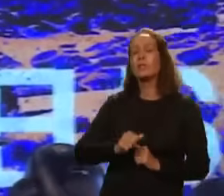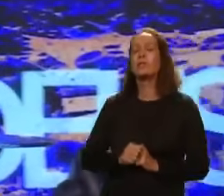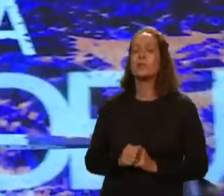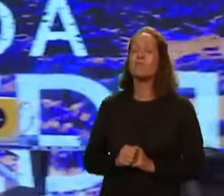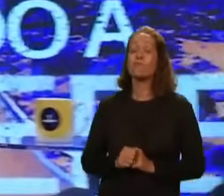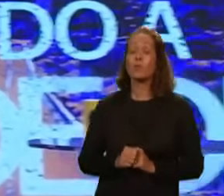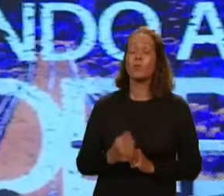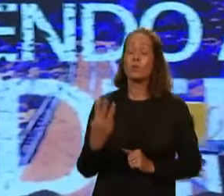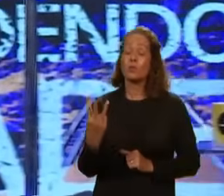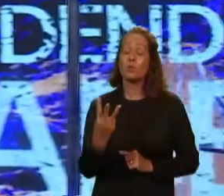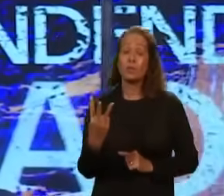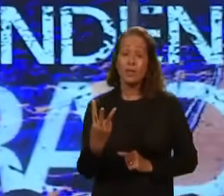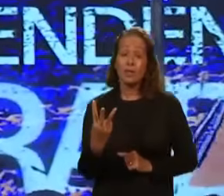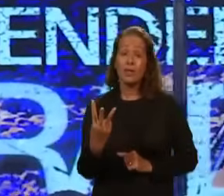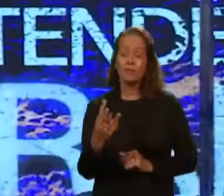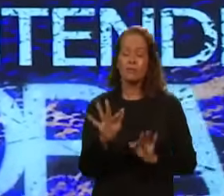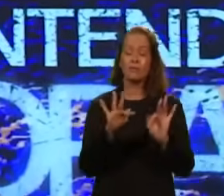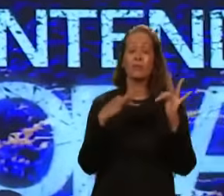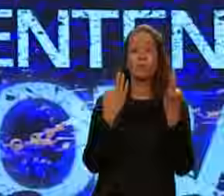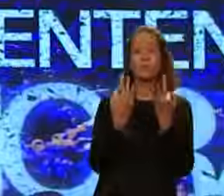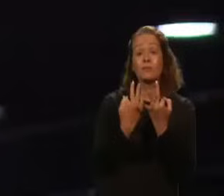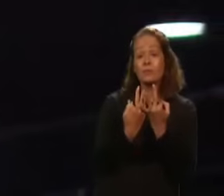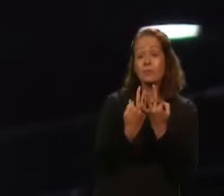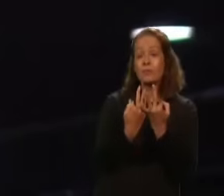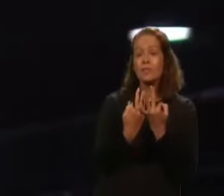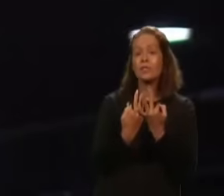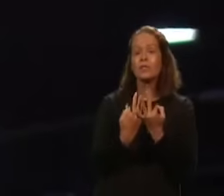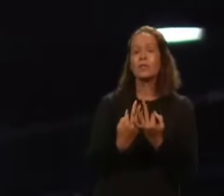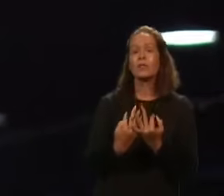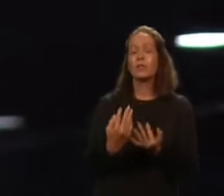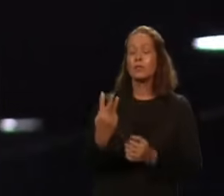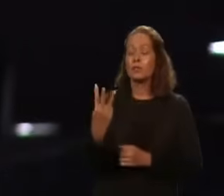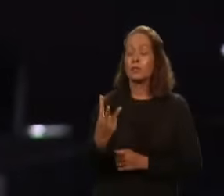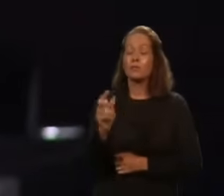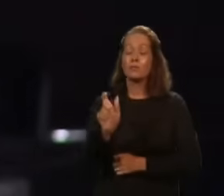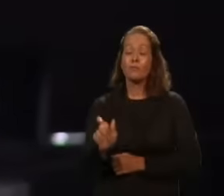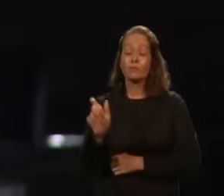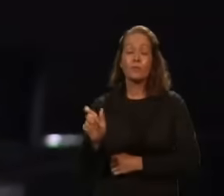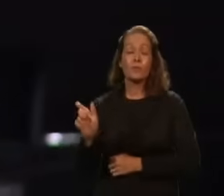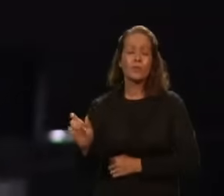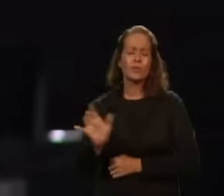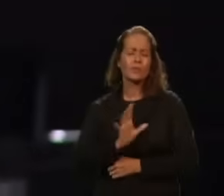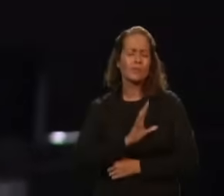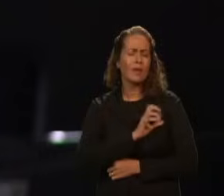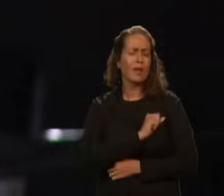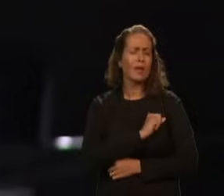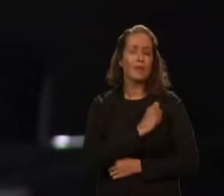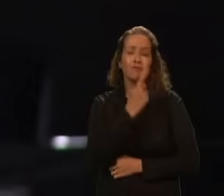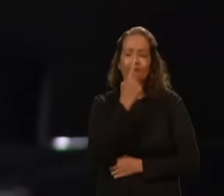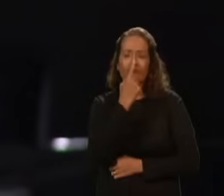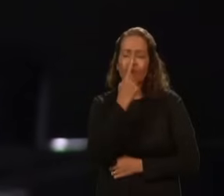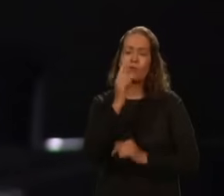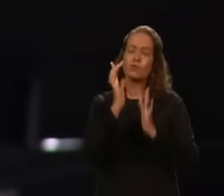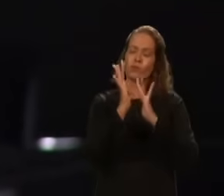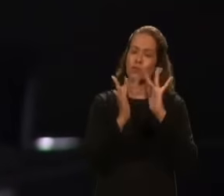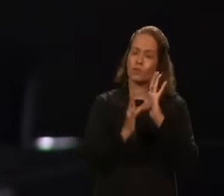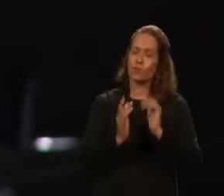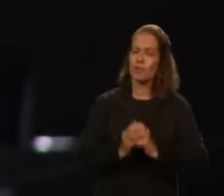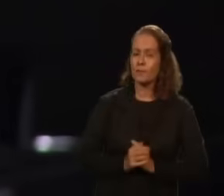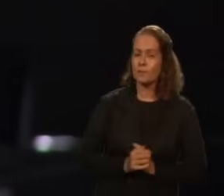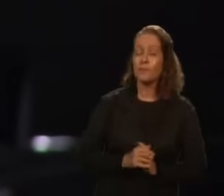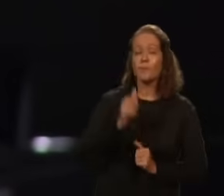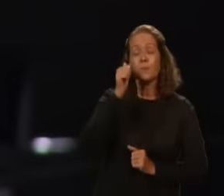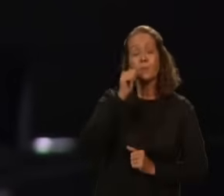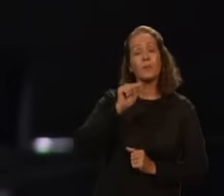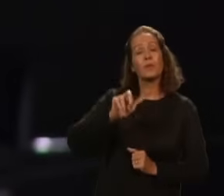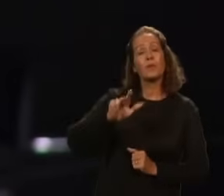amigos de Jesus. Pensa uma coisa, você sabe por que eu acho que esse verso 2 está aí? Ele está dizendo assim: mesmo depois da irmã dele ter